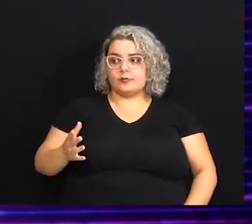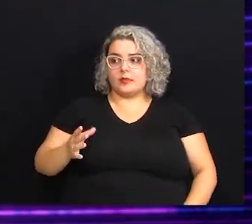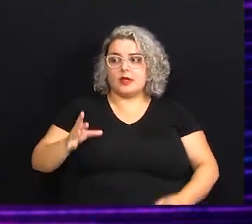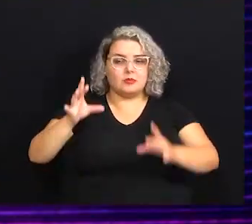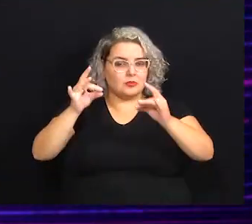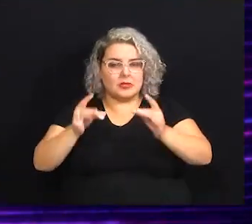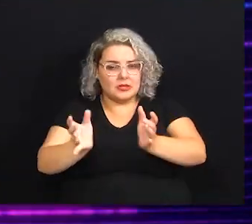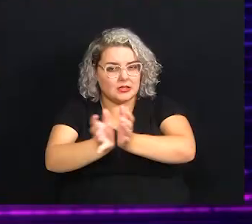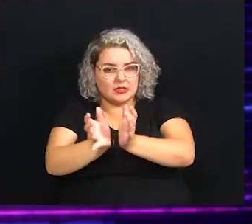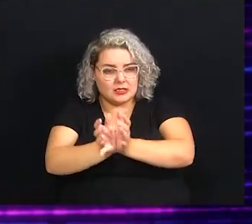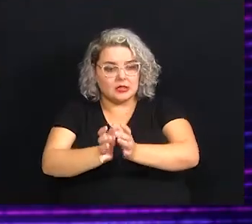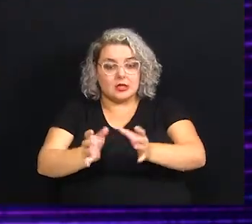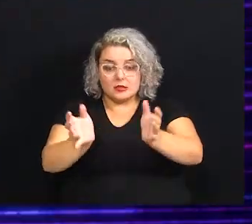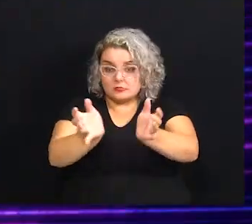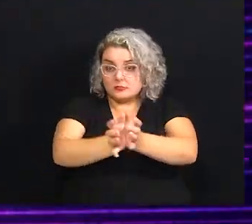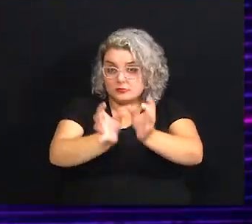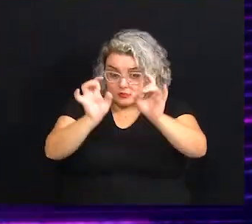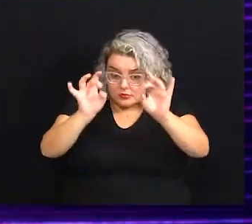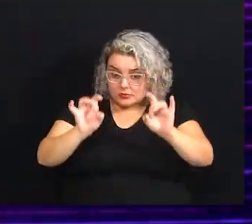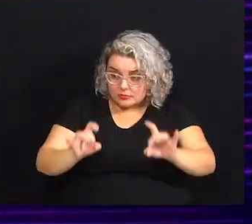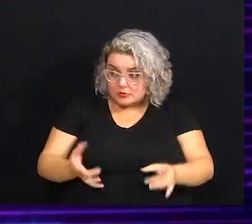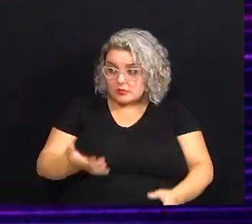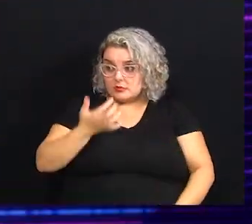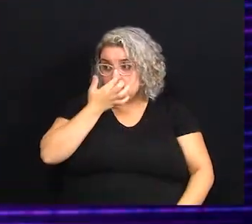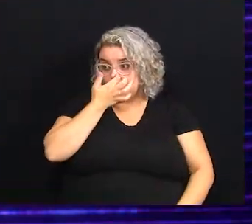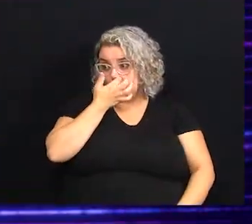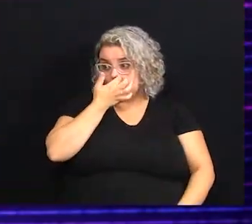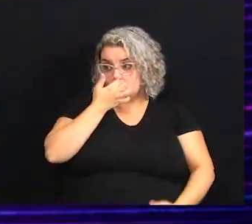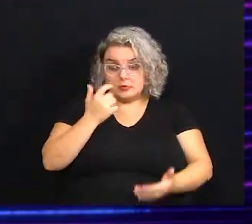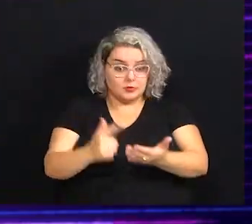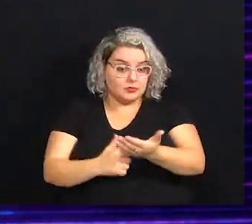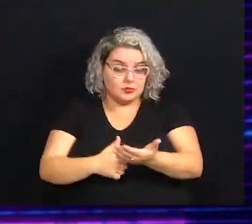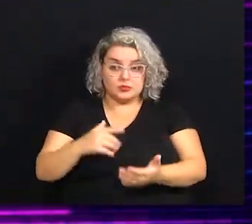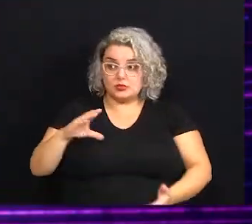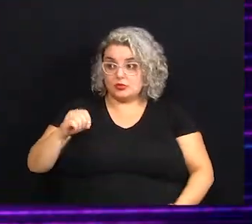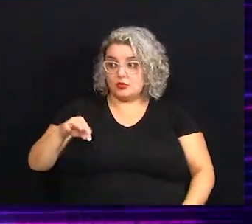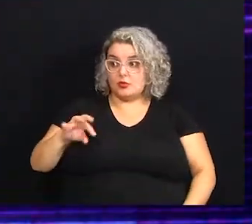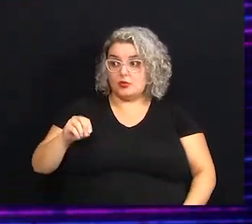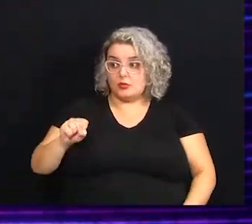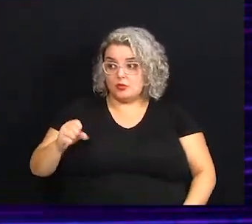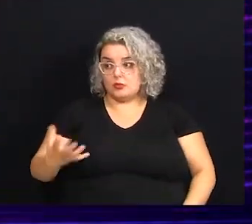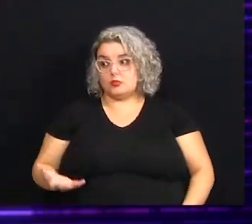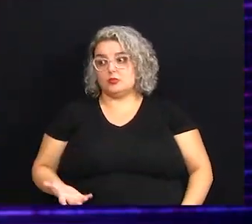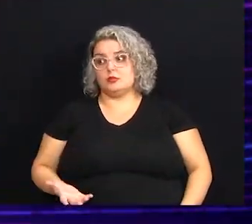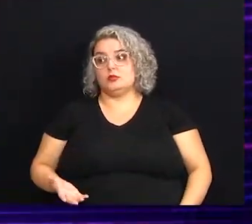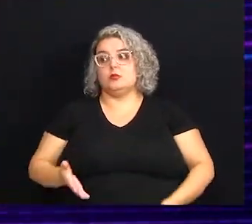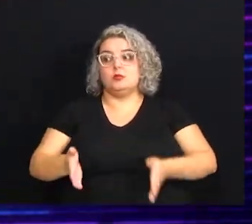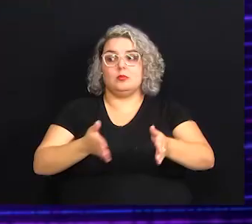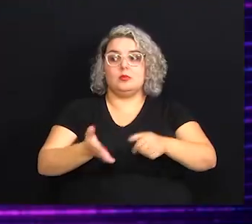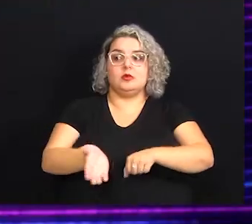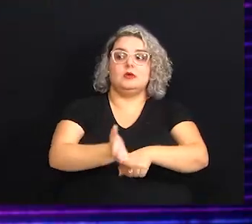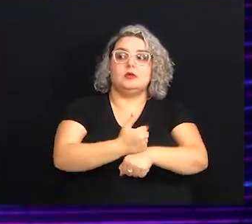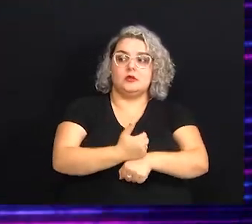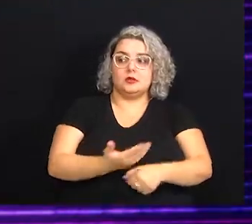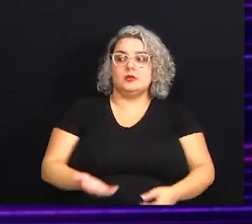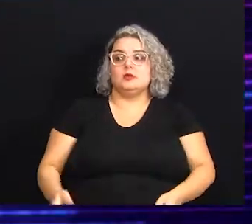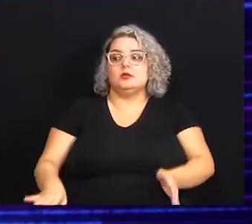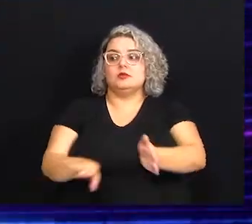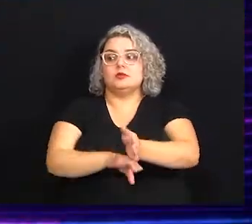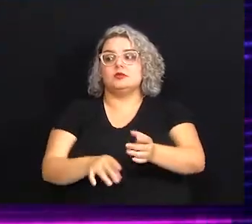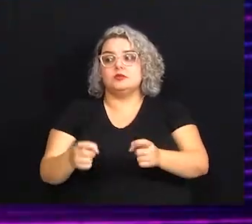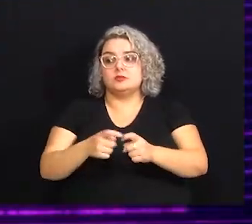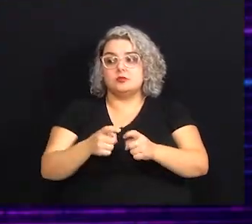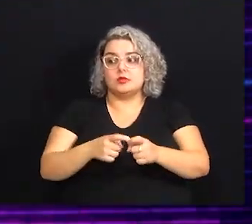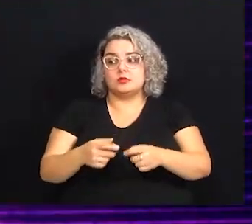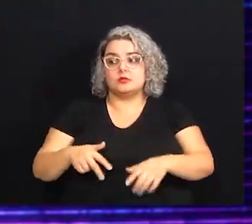loucura classificada é sempre muito interessante. Então, eu pensei em quem sabe fazer um livro de contos em um momento anterior à chegada desse médico